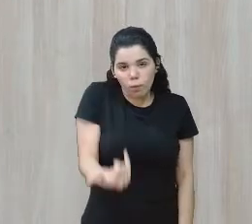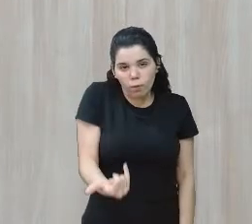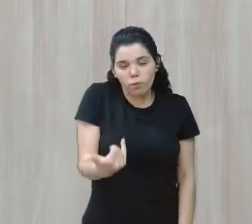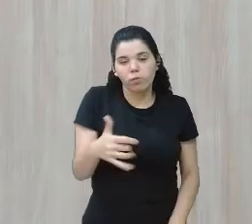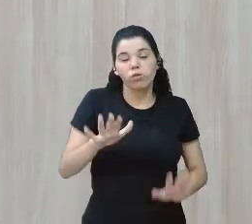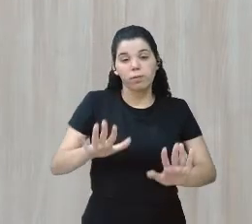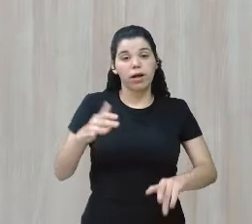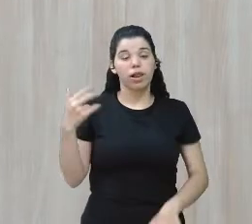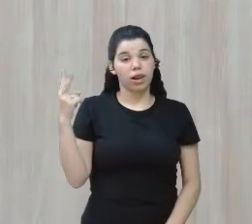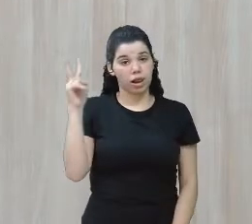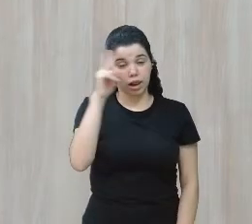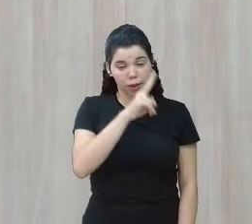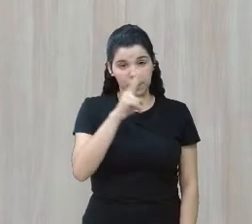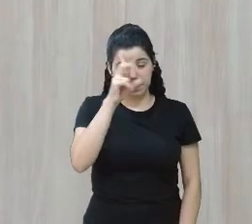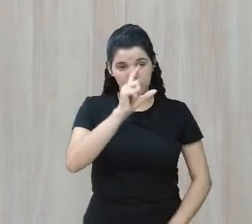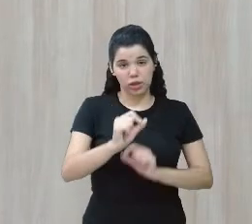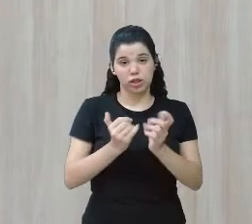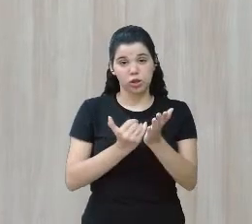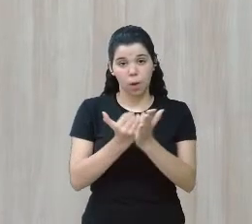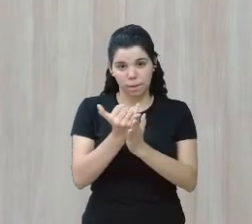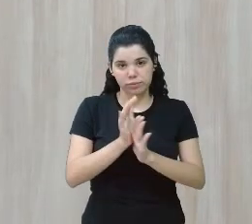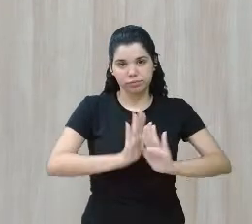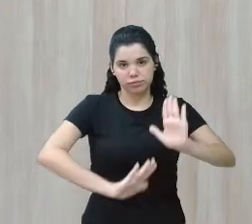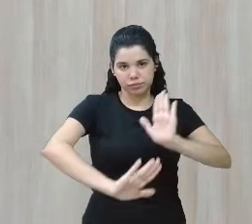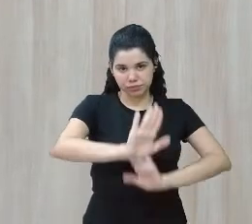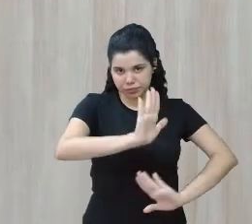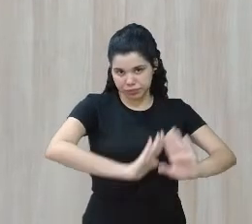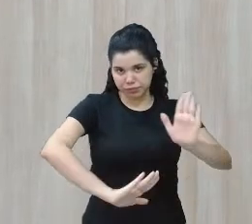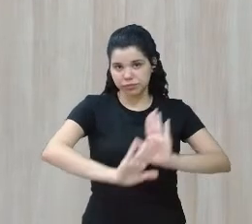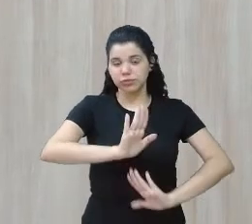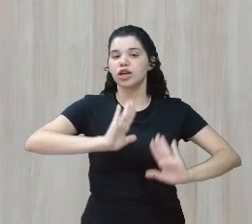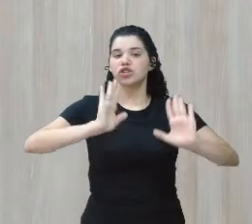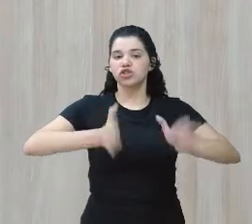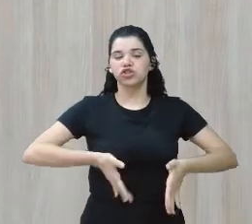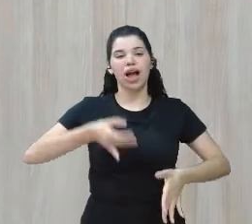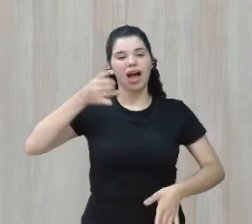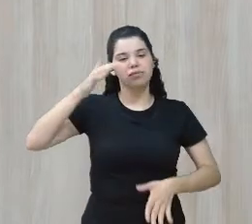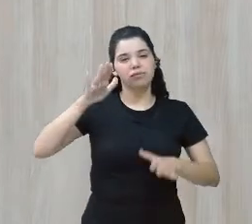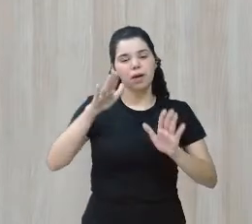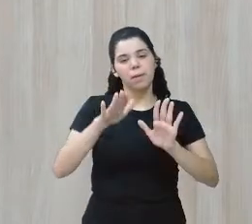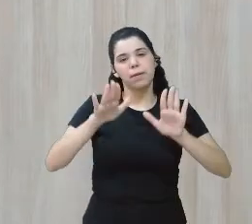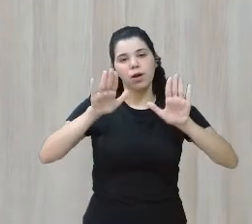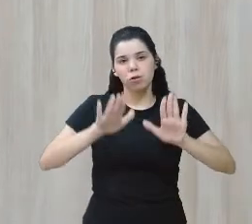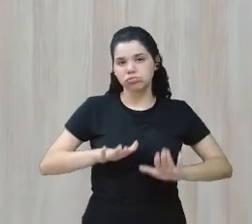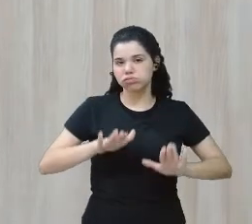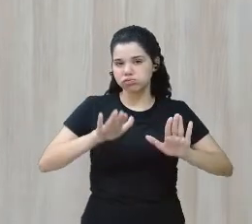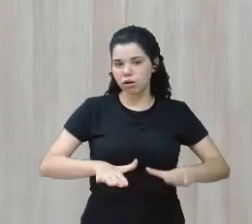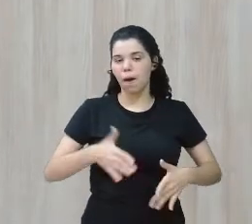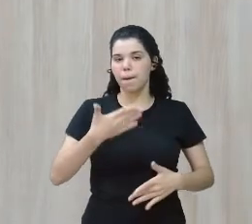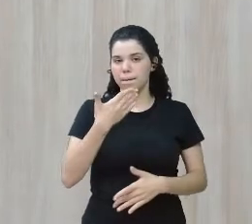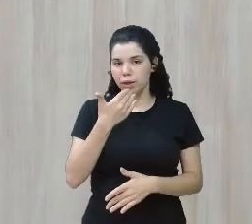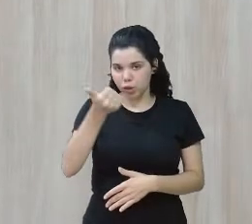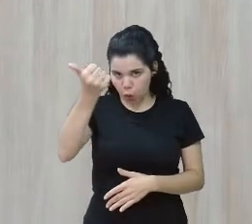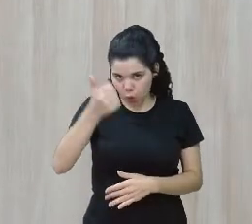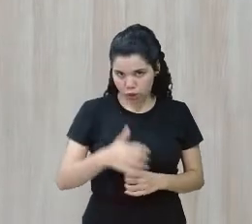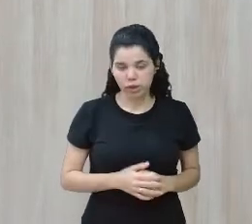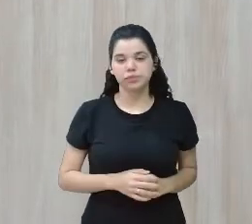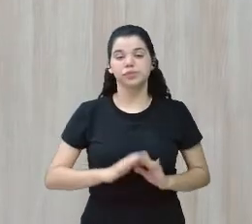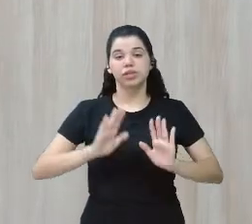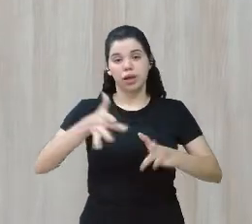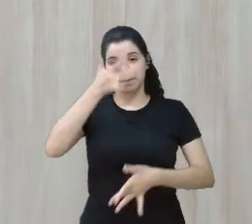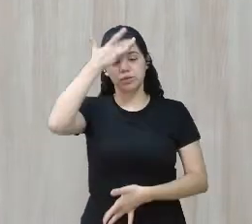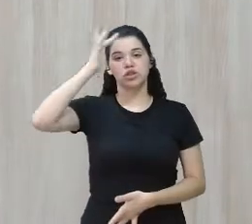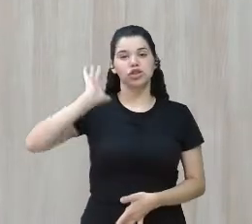Mas lembrando que quando começa o tratamento, isso aí já vai dando uma estacionada e a pessoa já